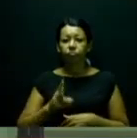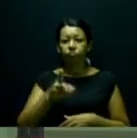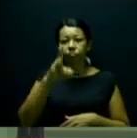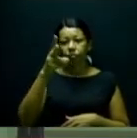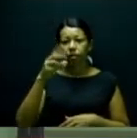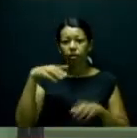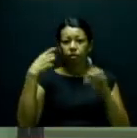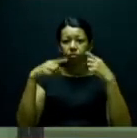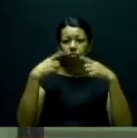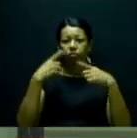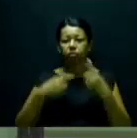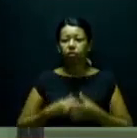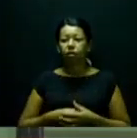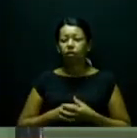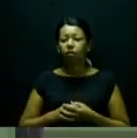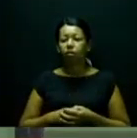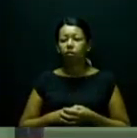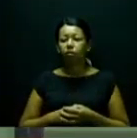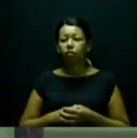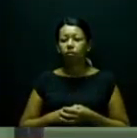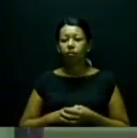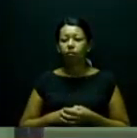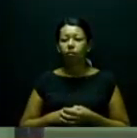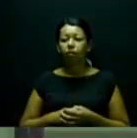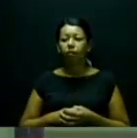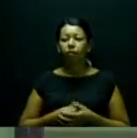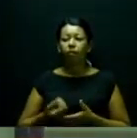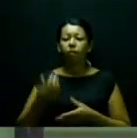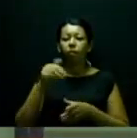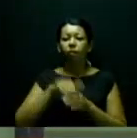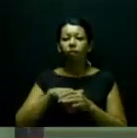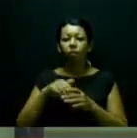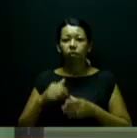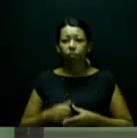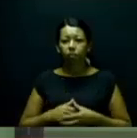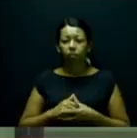Continua em discussão. Em votação.